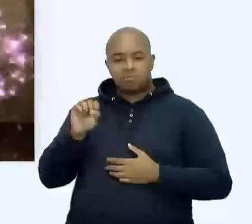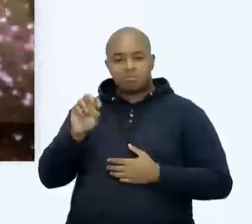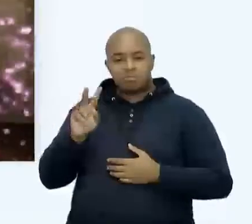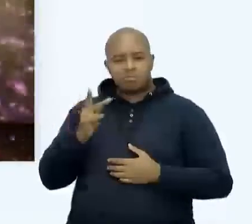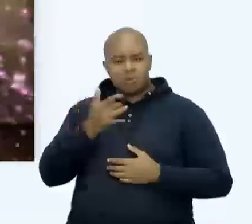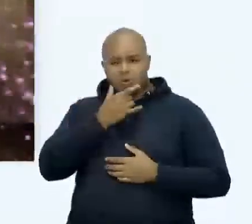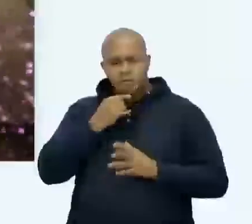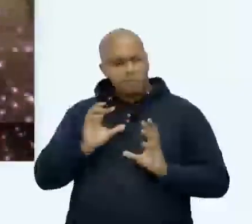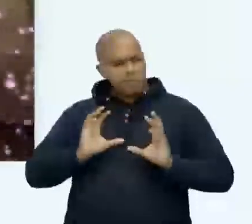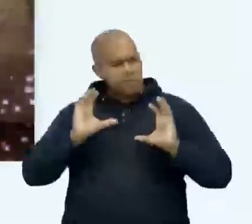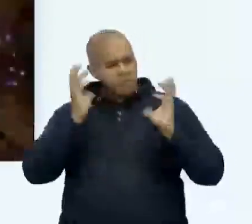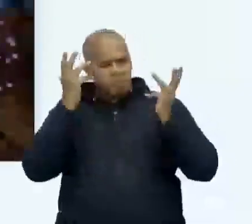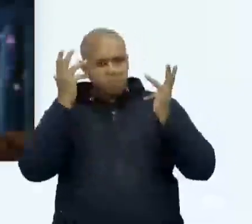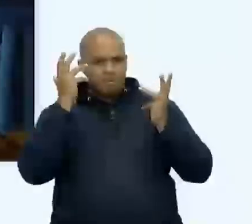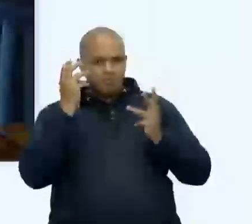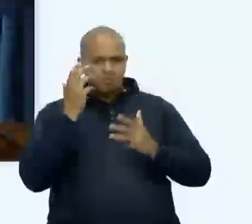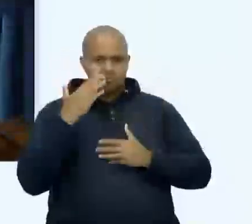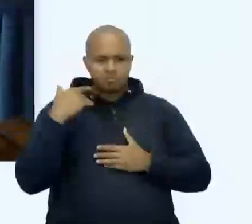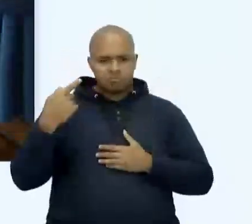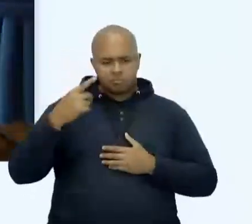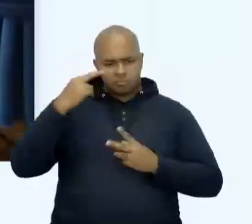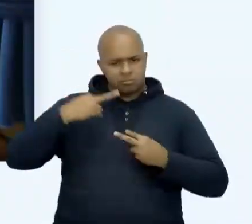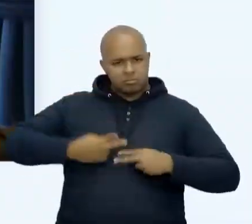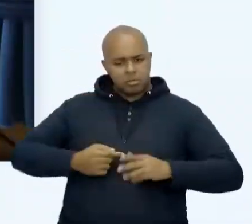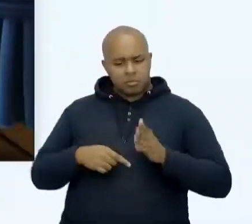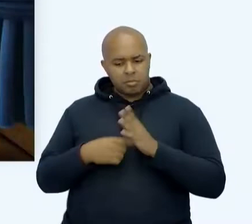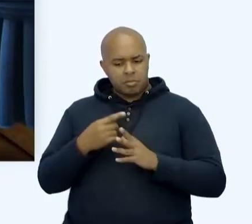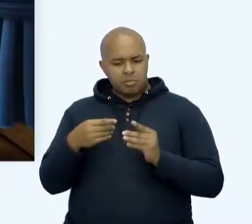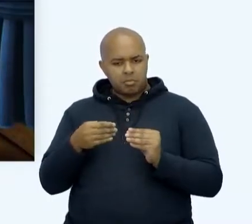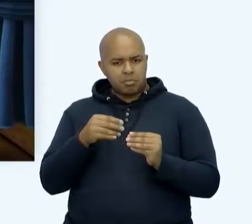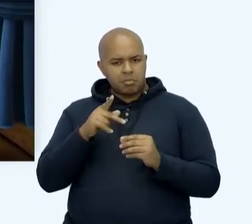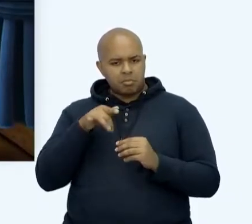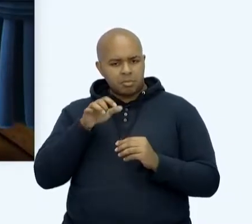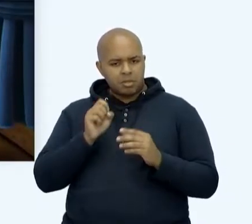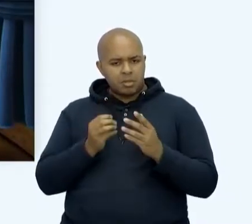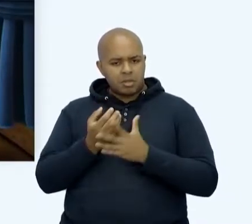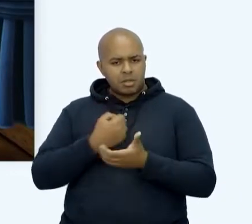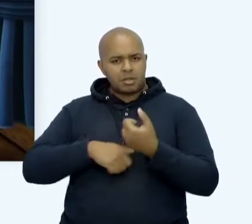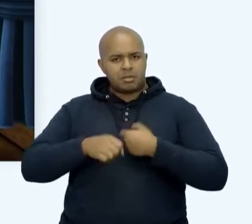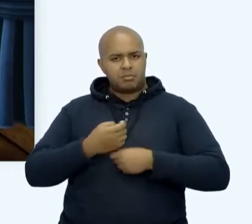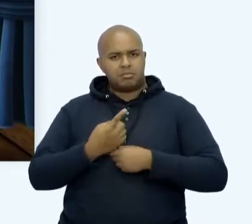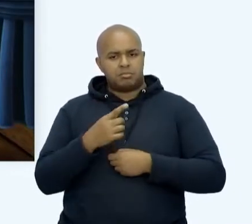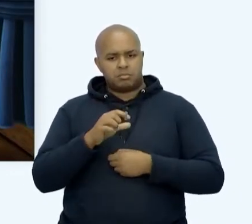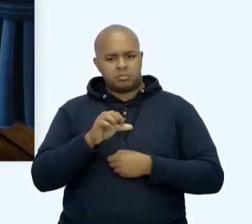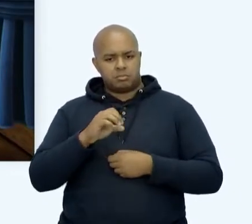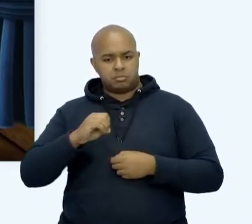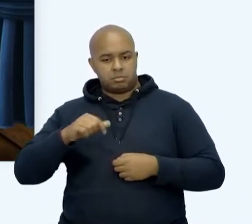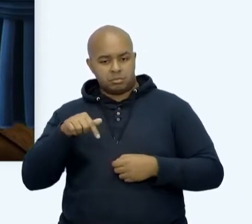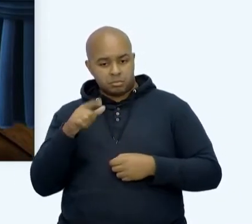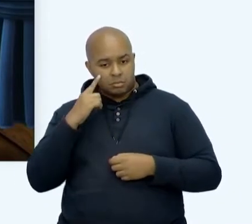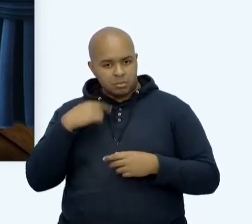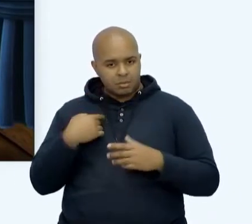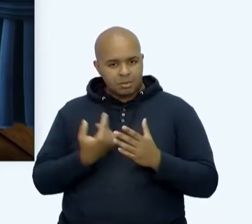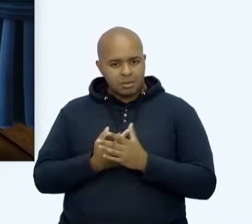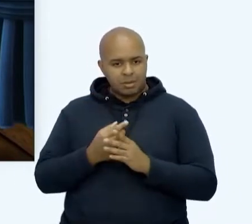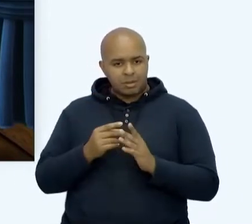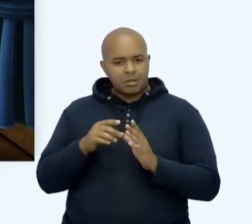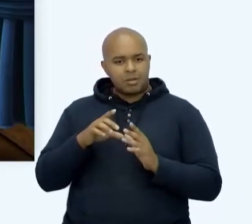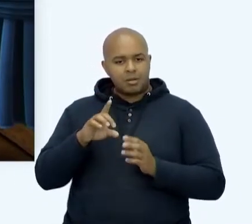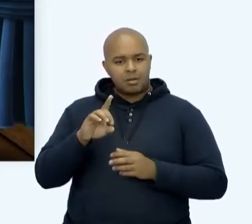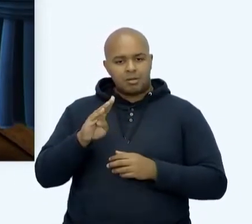showman. O primeiro polímero sintético surgiu em 1907 e foi obtido por